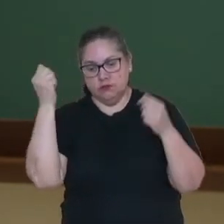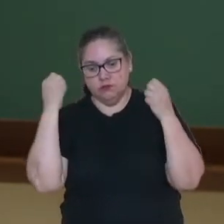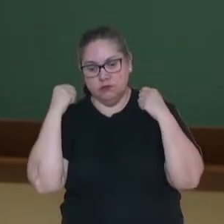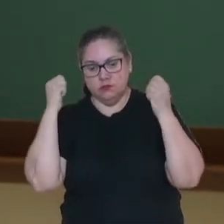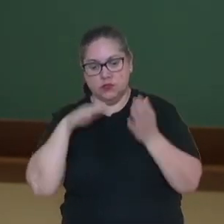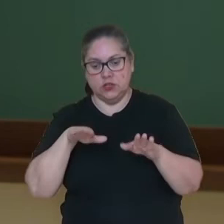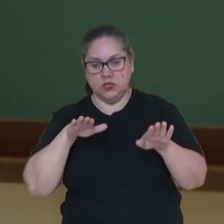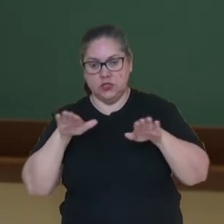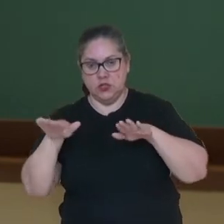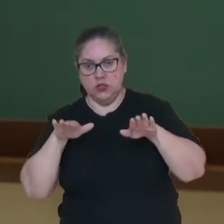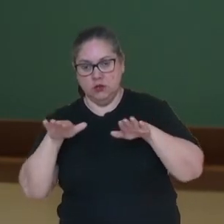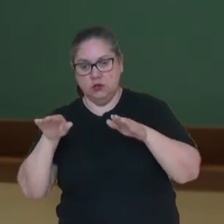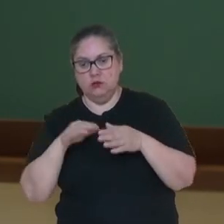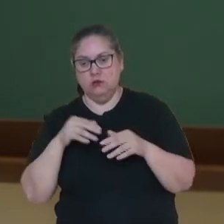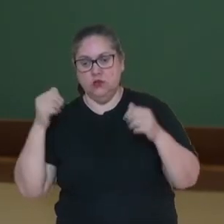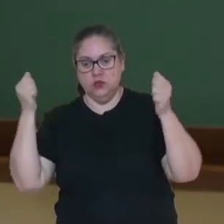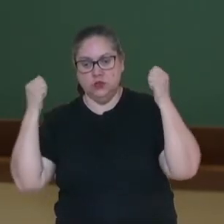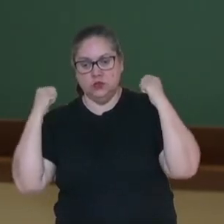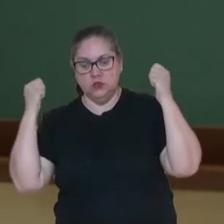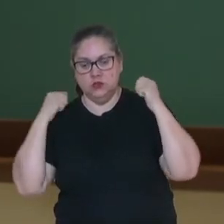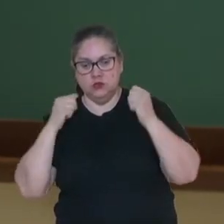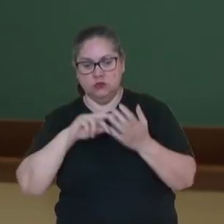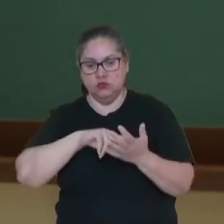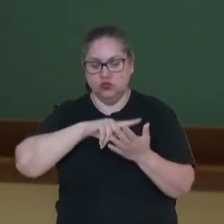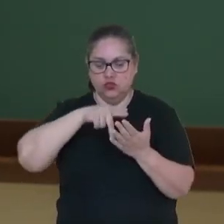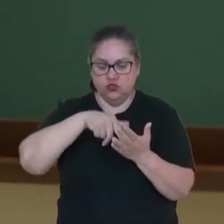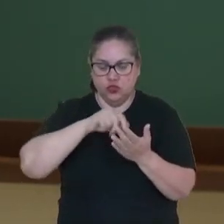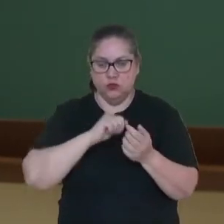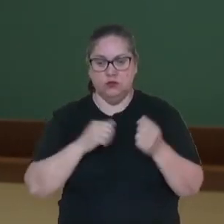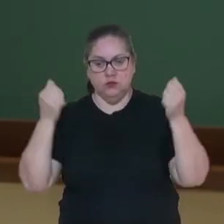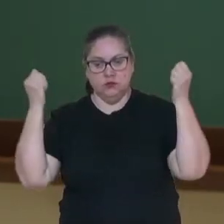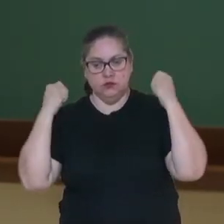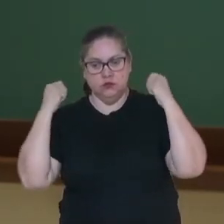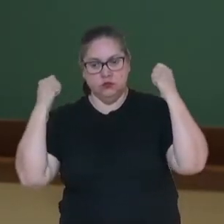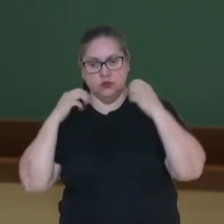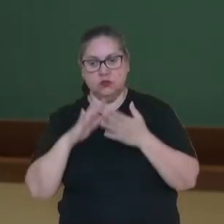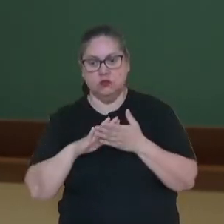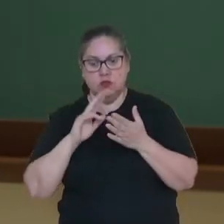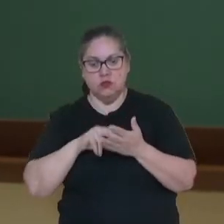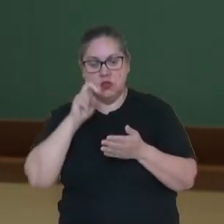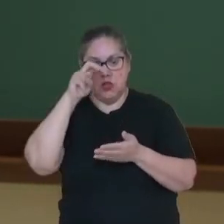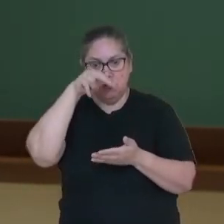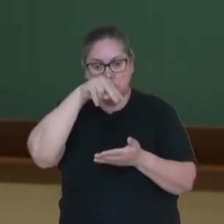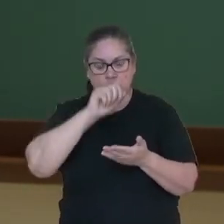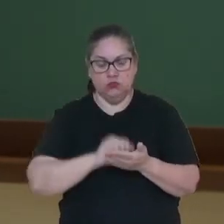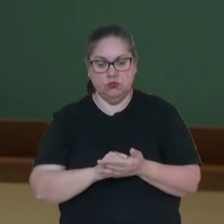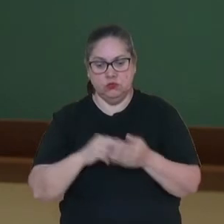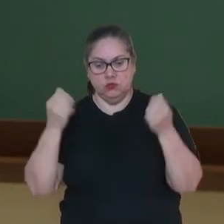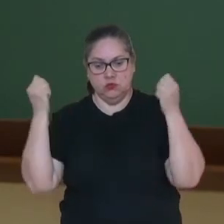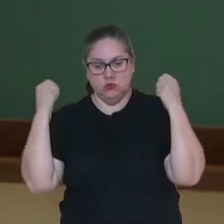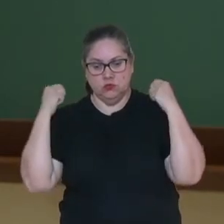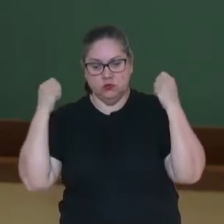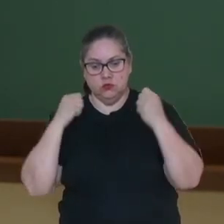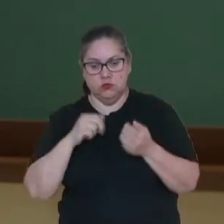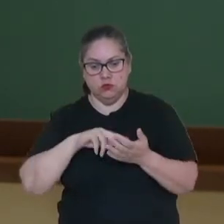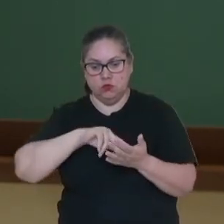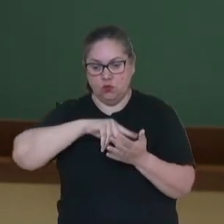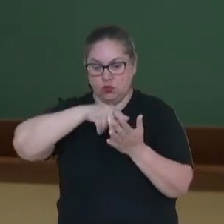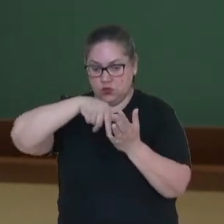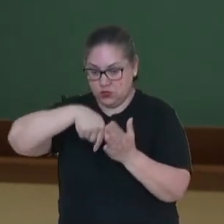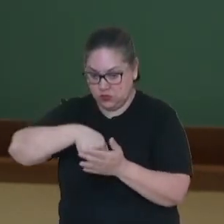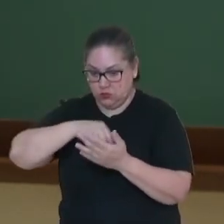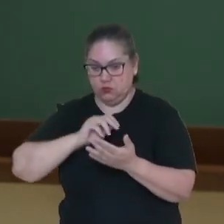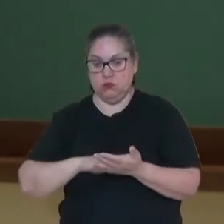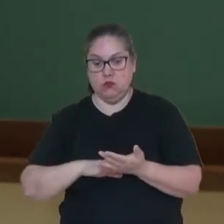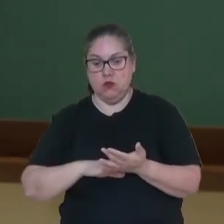de equilíbrio, exercícios de giro, exercícios de salto, exercícios de